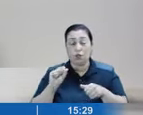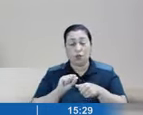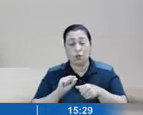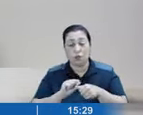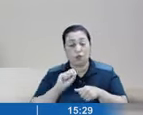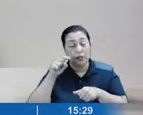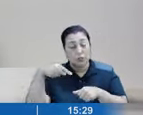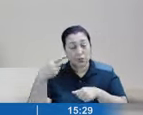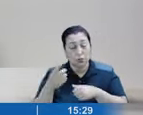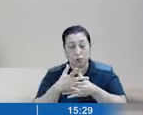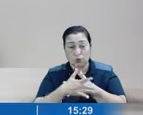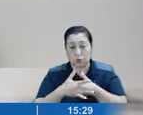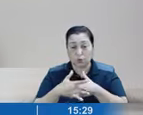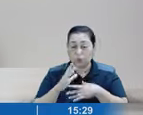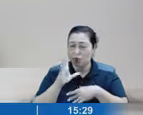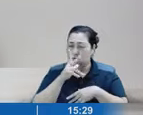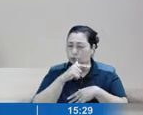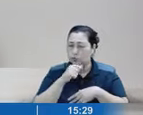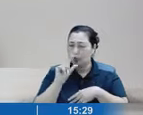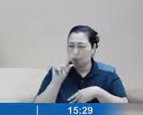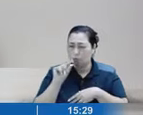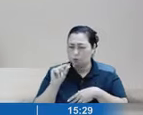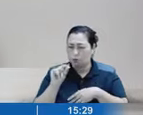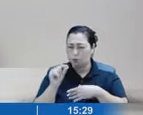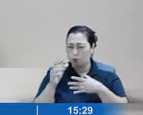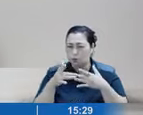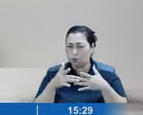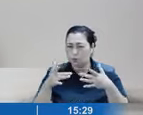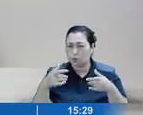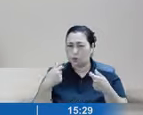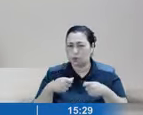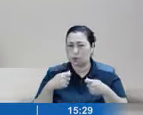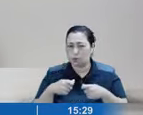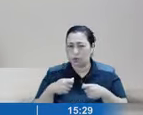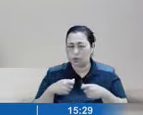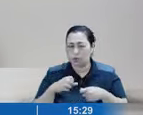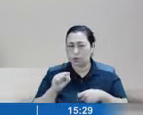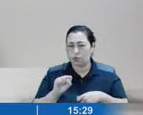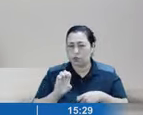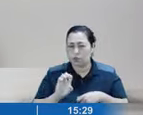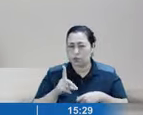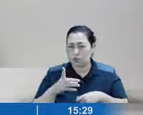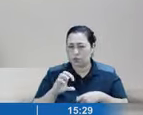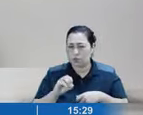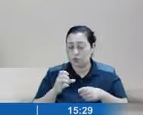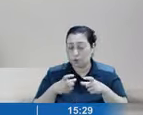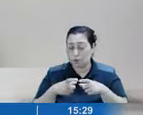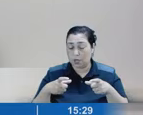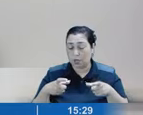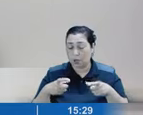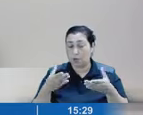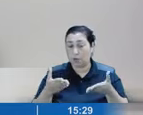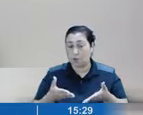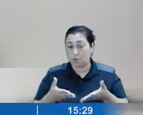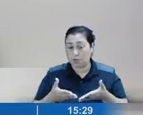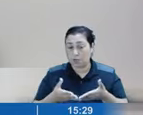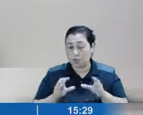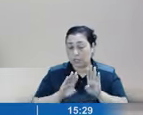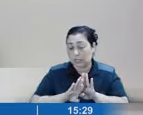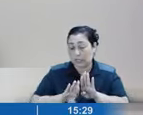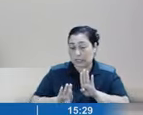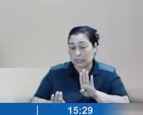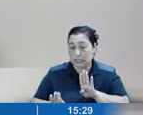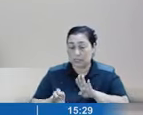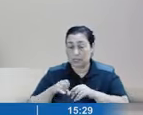exame, porque vai demorar um pouquinho mais de tempo e há necessidade de uma sedação maior, tudo. Mas esse pólipo que é